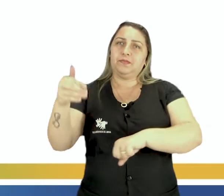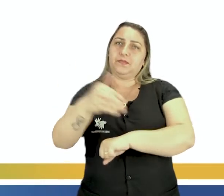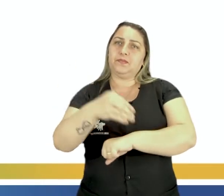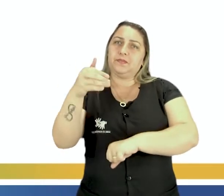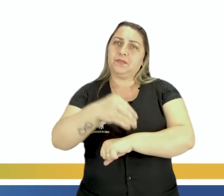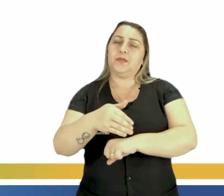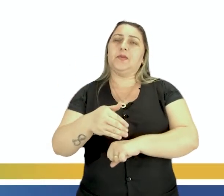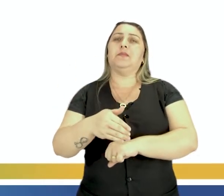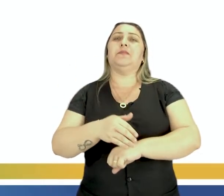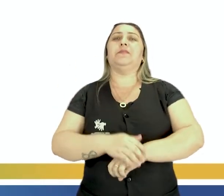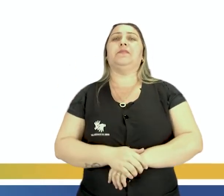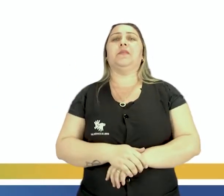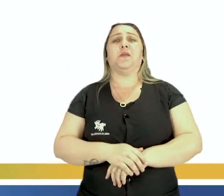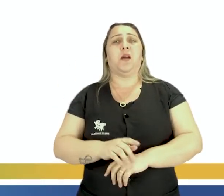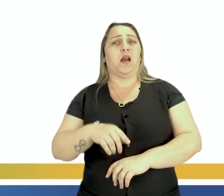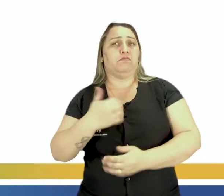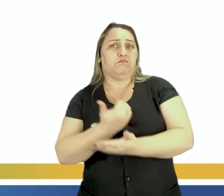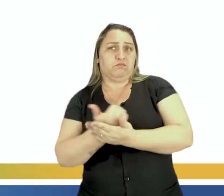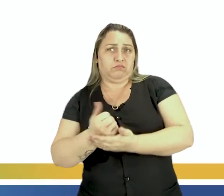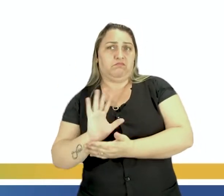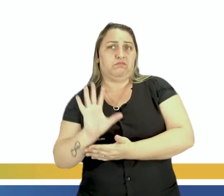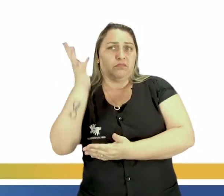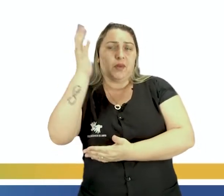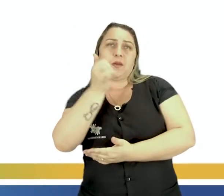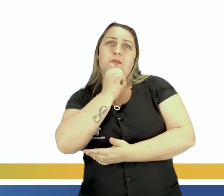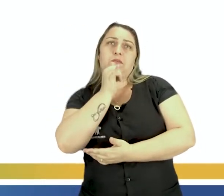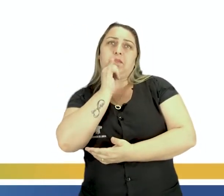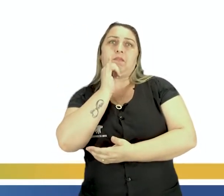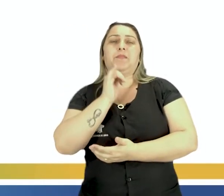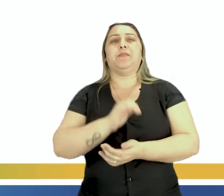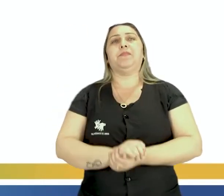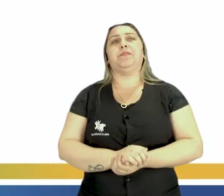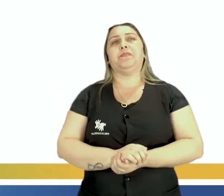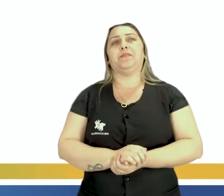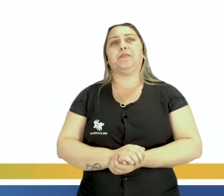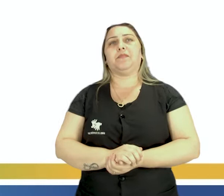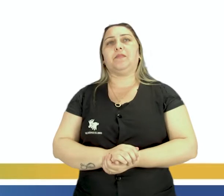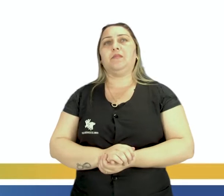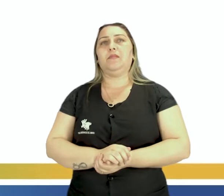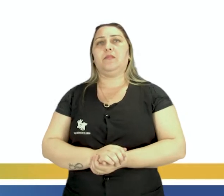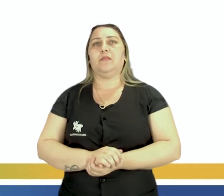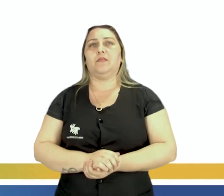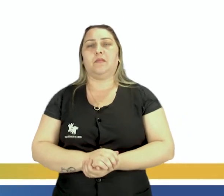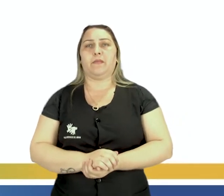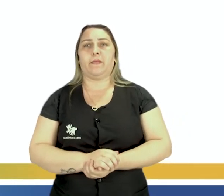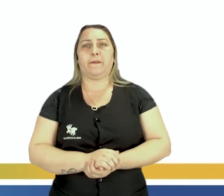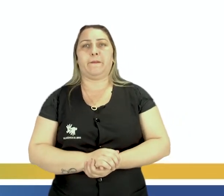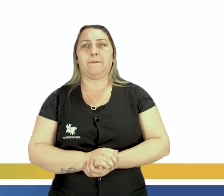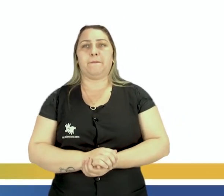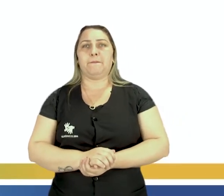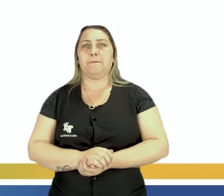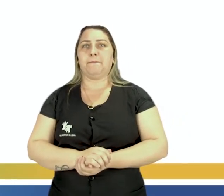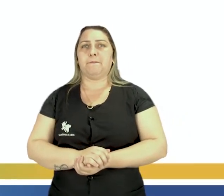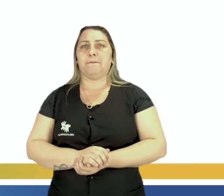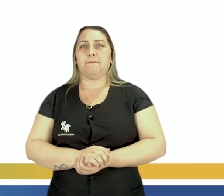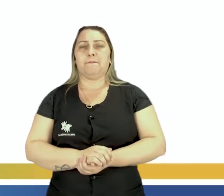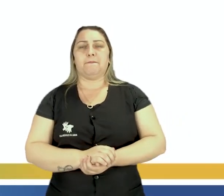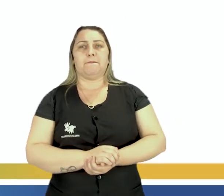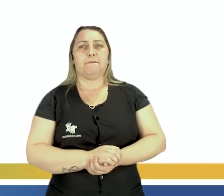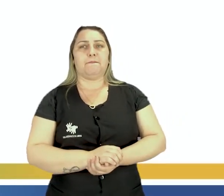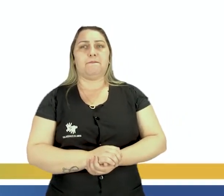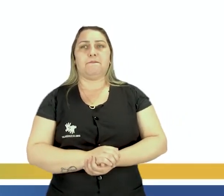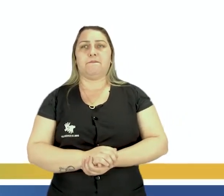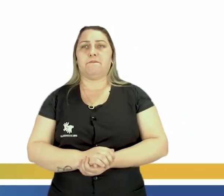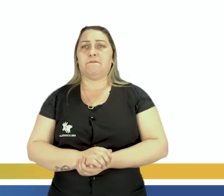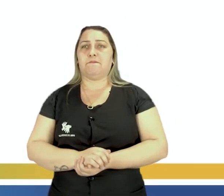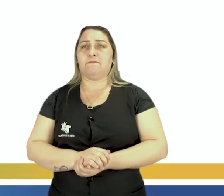indicam a frequência com que alguma ação acontece. Por exemplo, I always brush my teeth after